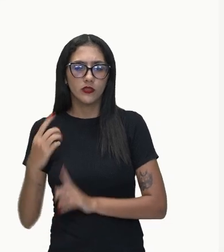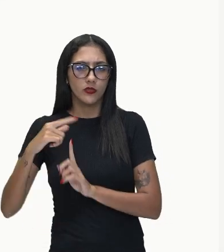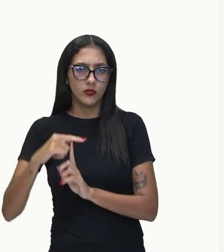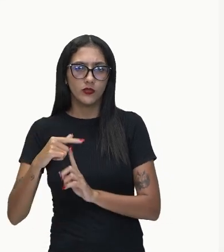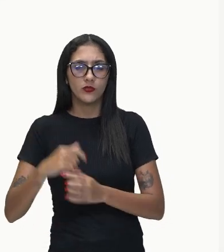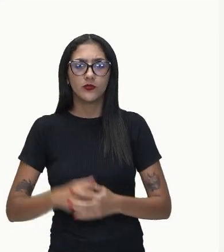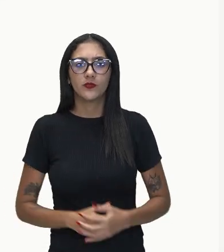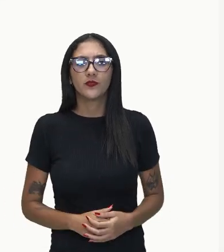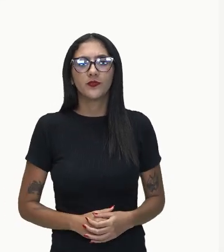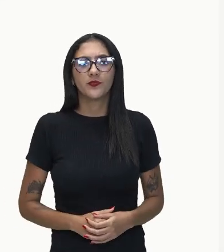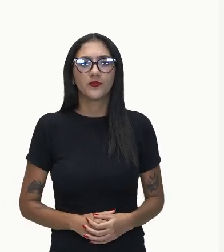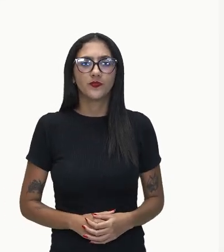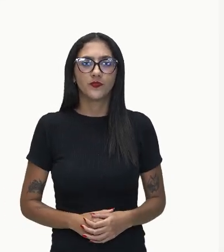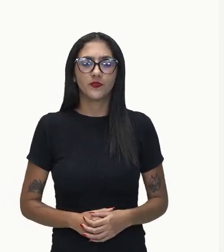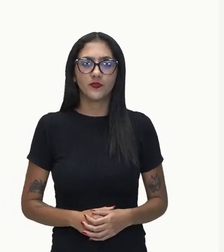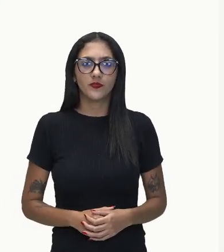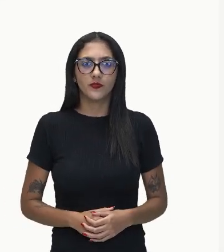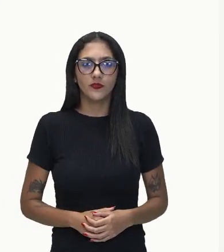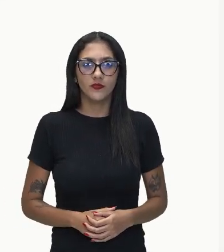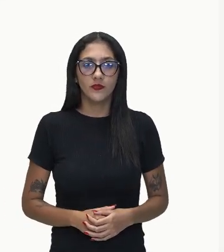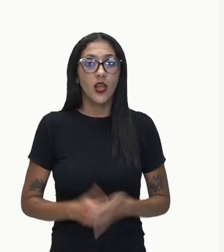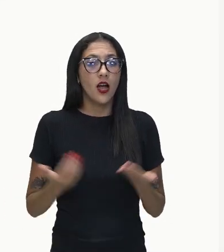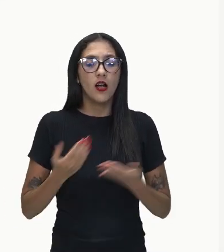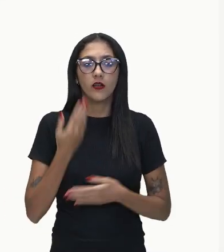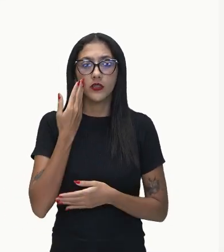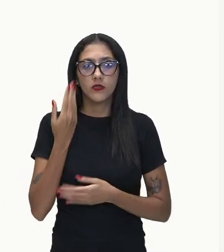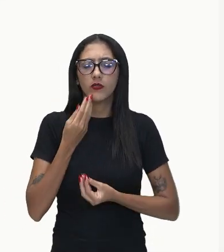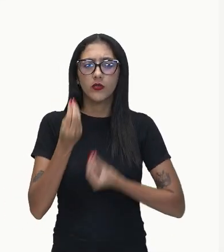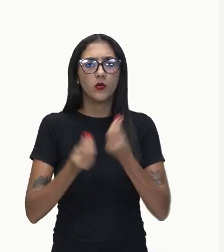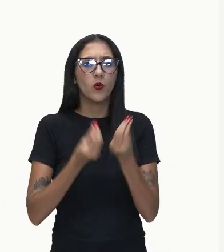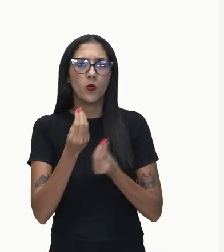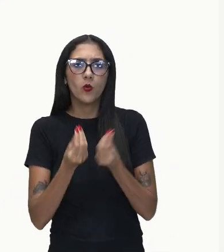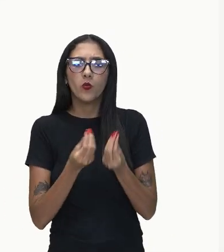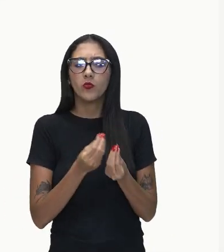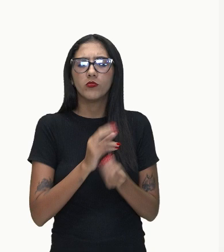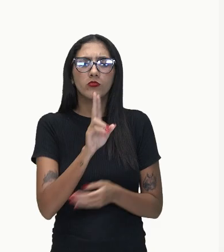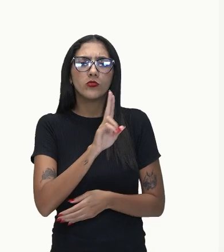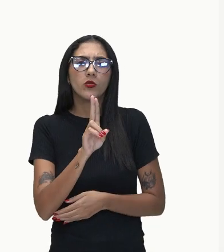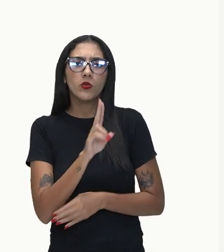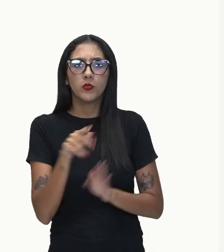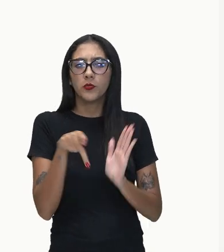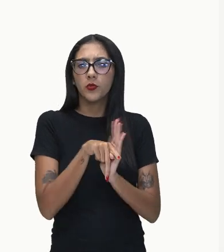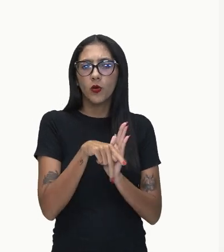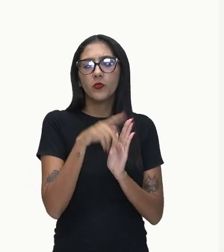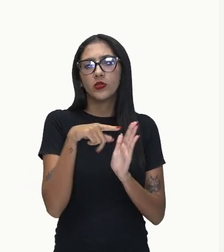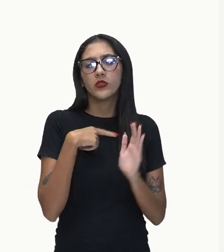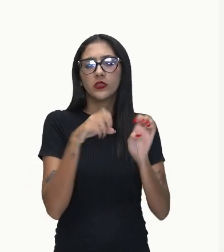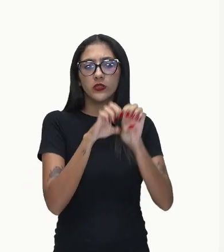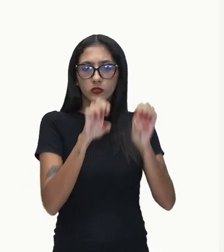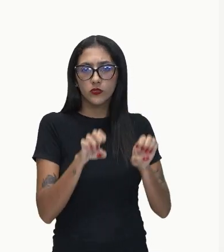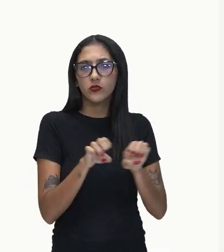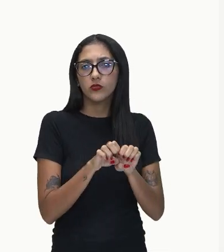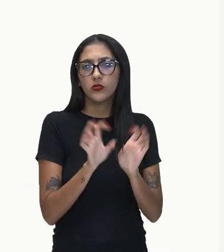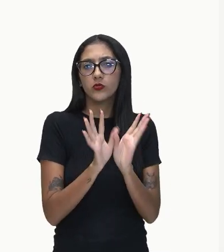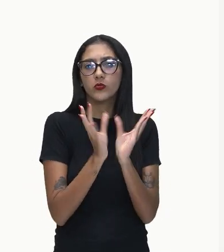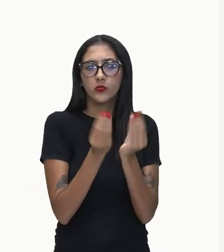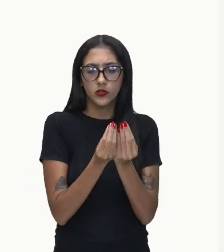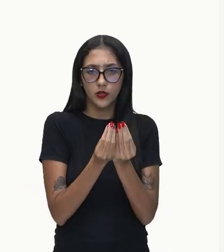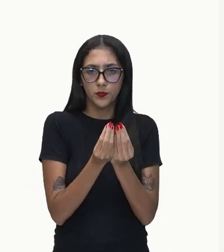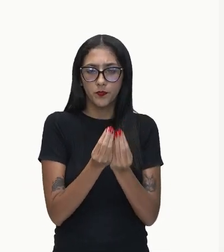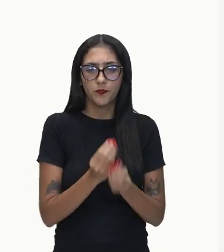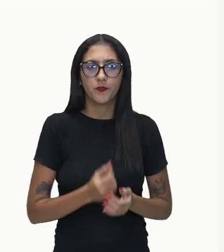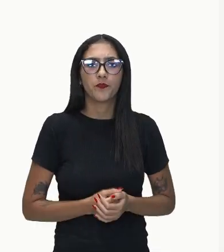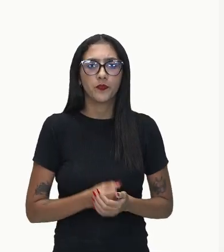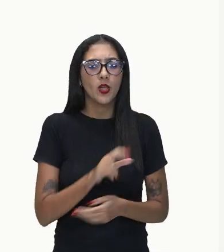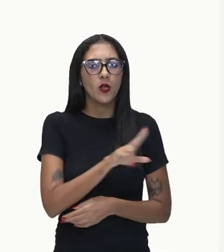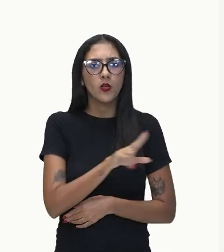terciária. E agora nós vamos ver a nomenclatura das aminas. Bem simples a nomenclatura. É o nome do radical.